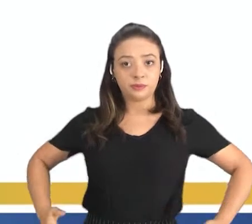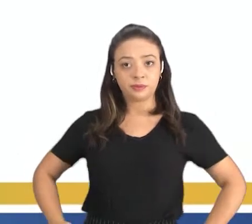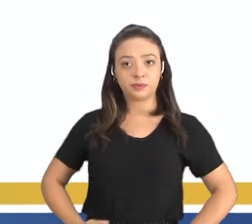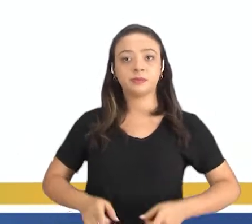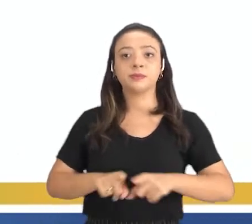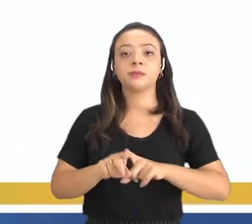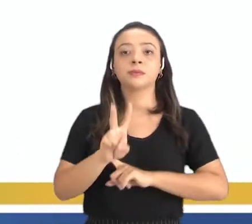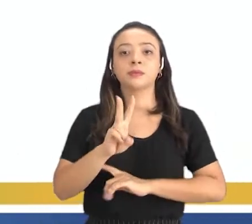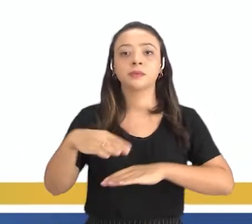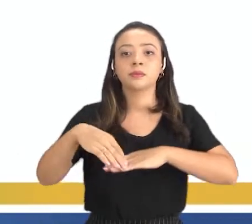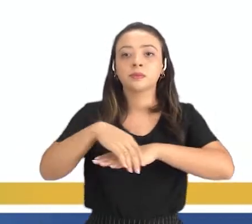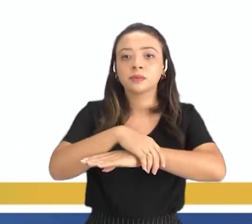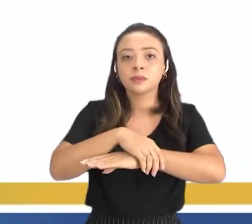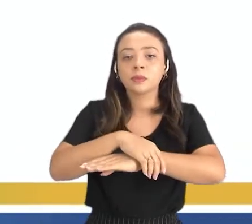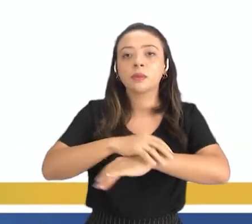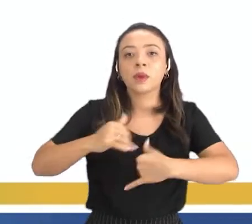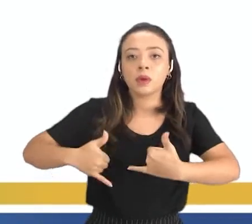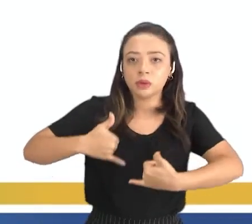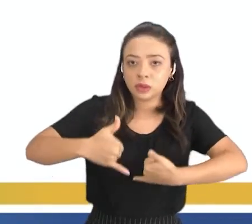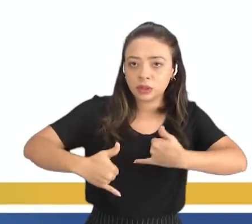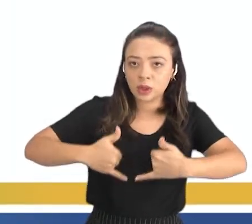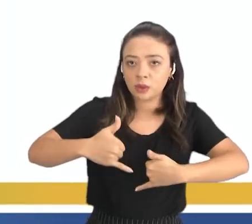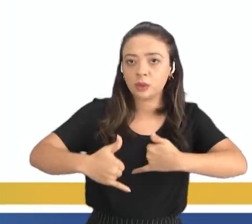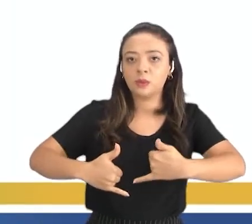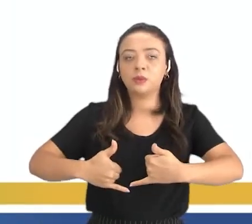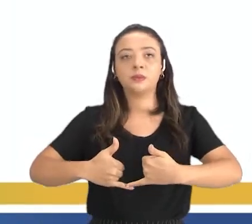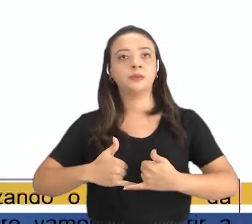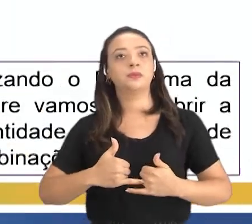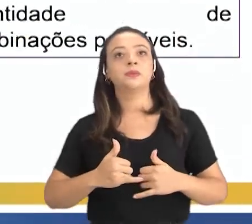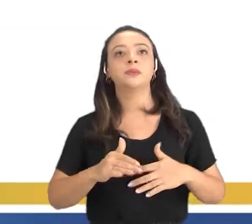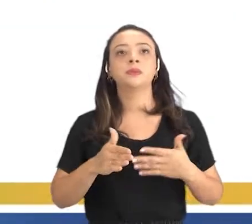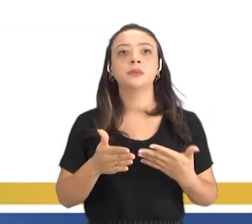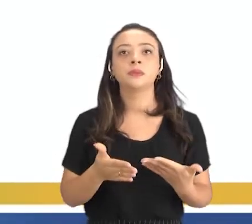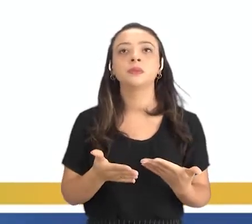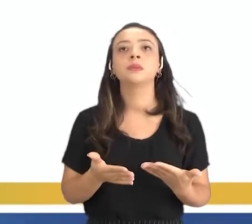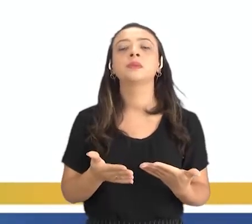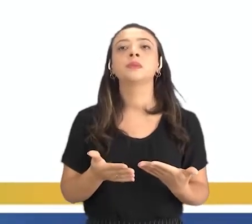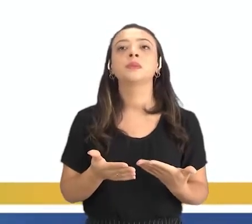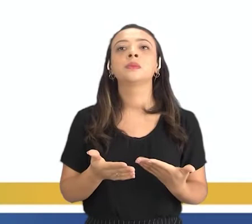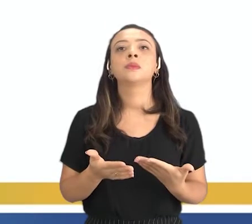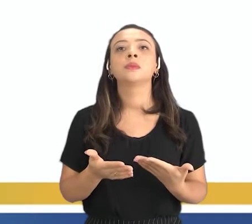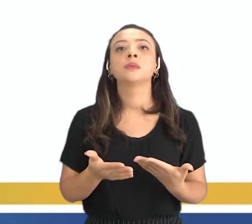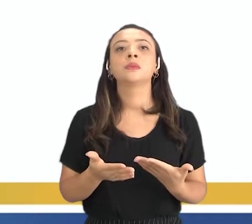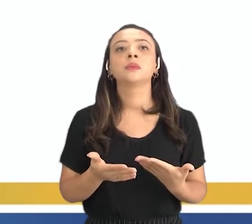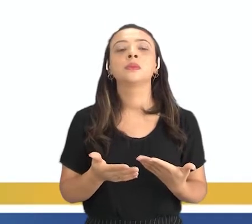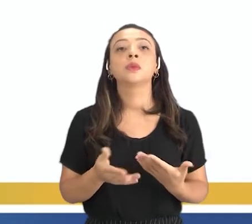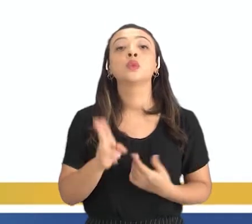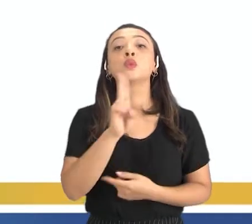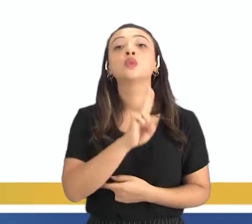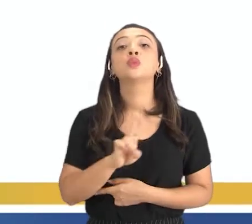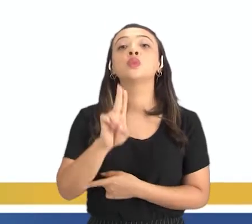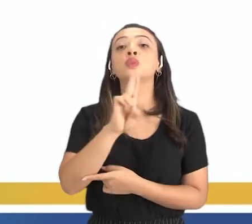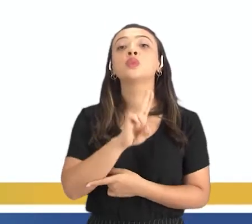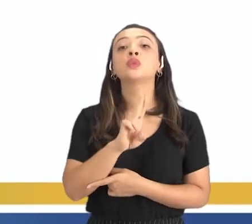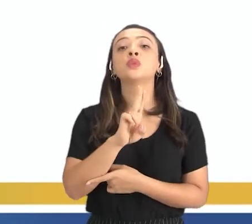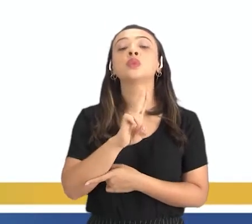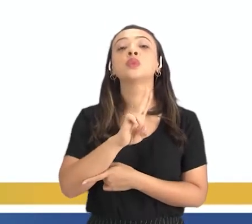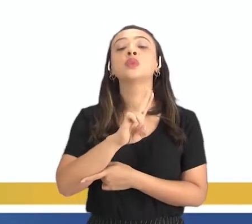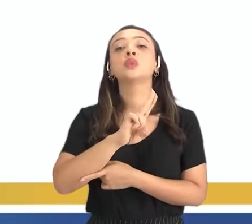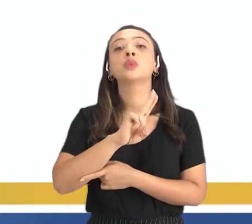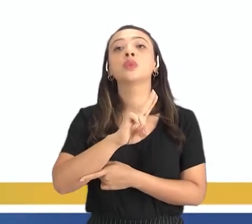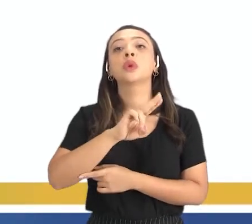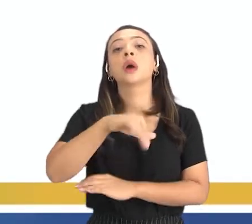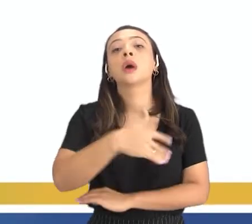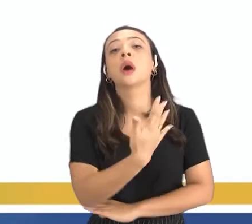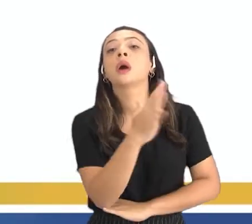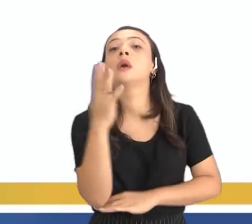2 sapatos aí do tipo de salto. Muito bem, então vamos ver o tipo aí, utilizando esse diagrama da árvore, né?